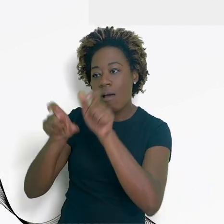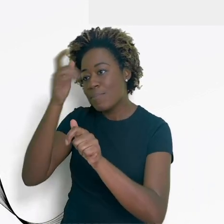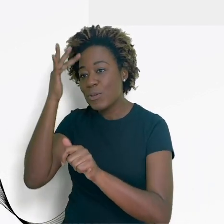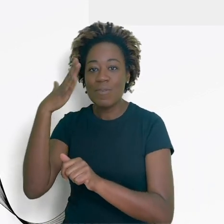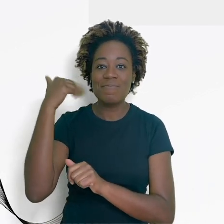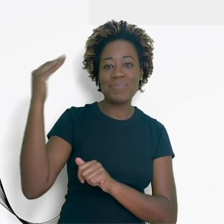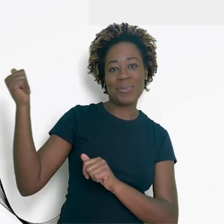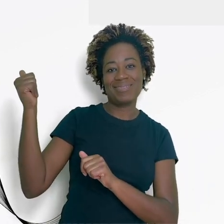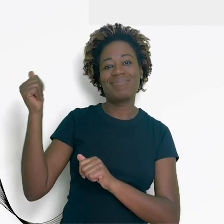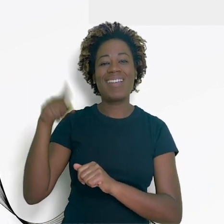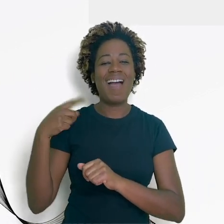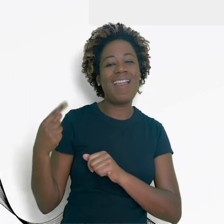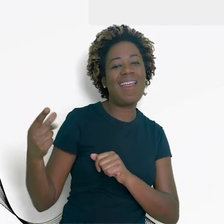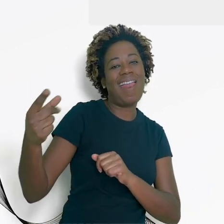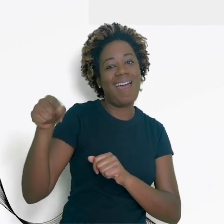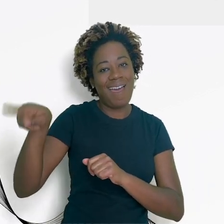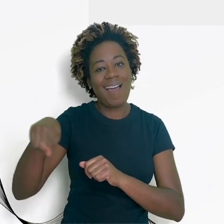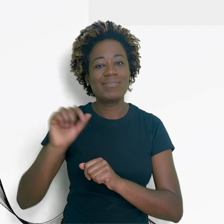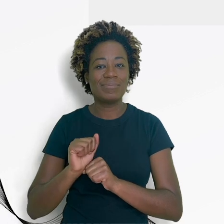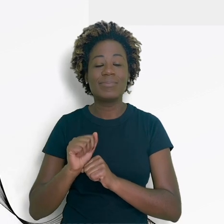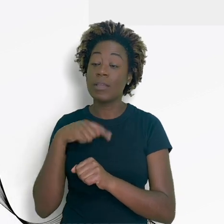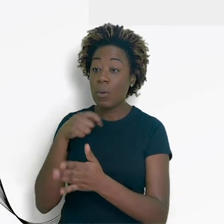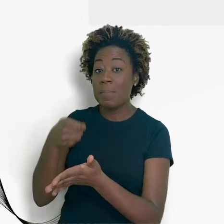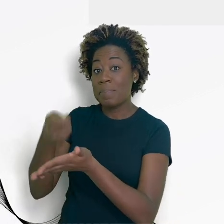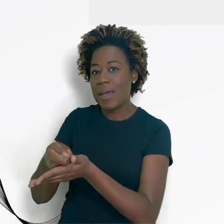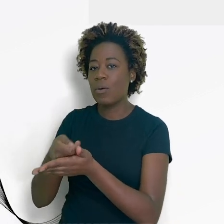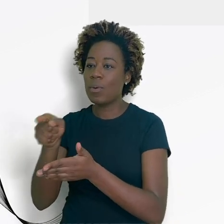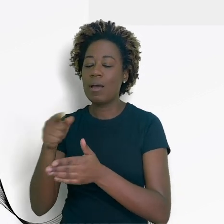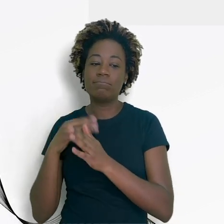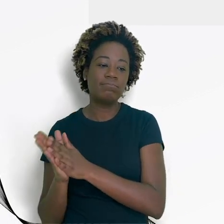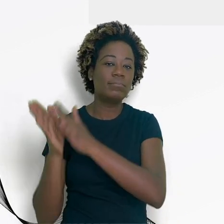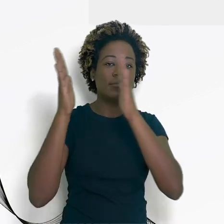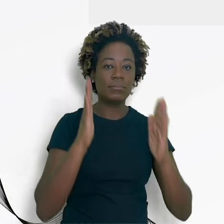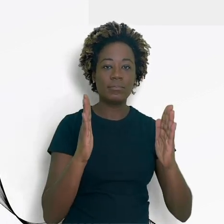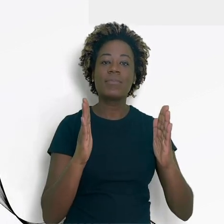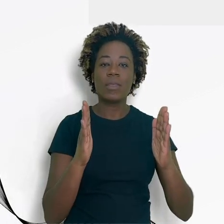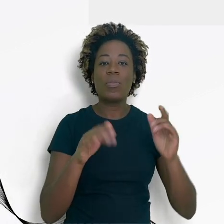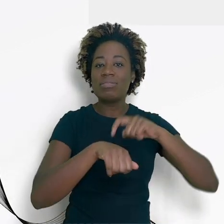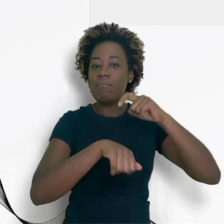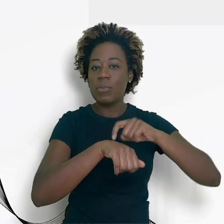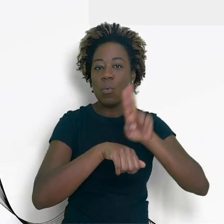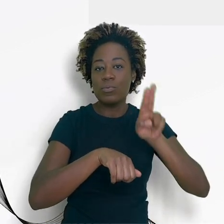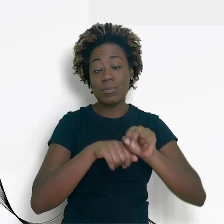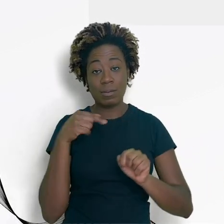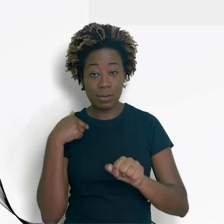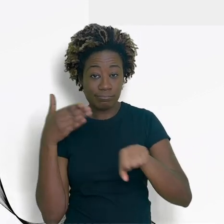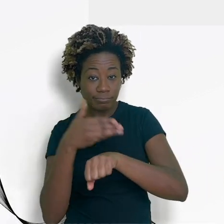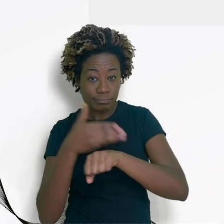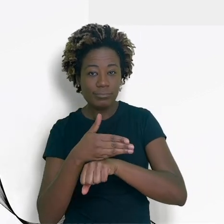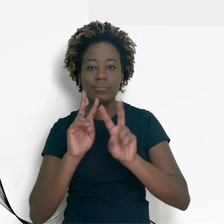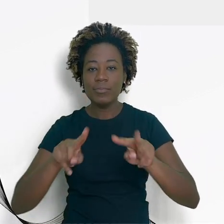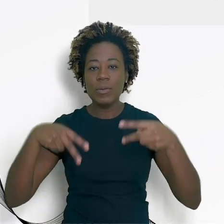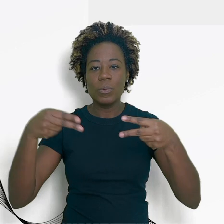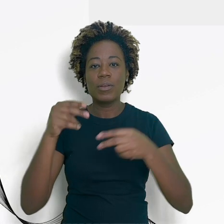pessoas famosas, dessas que são hypadas. Aí você vai pagar pelo espaço que ela ocupa. Então, lhe aconselho a entrar no